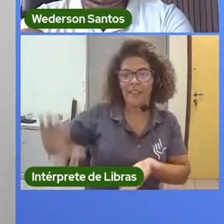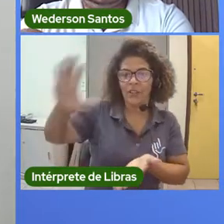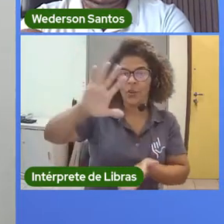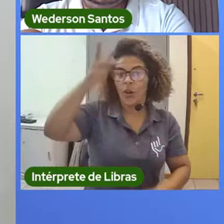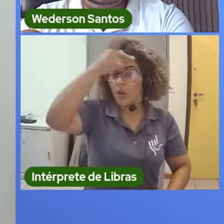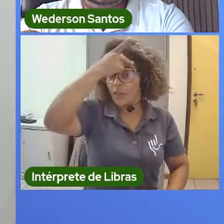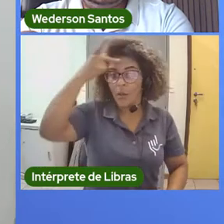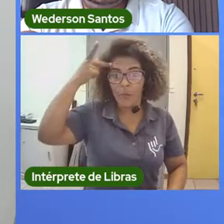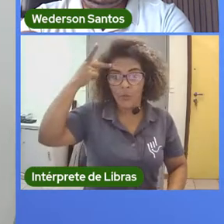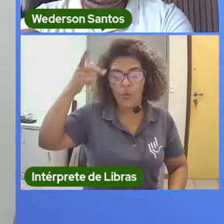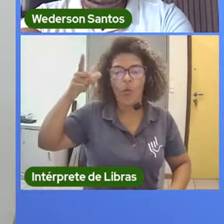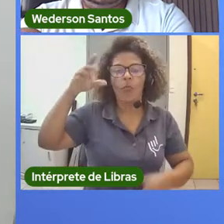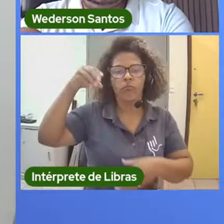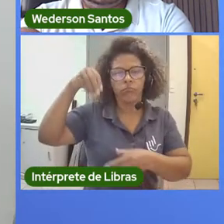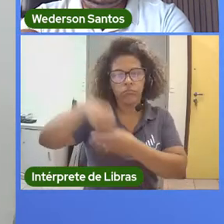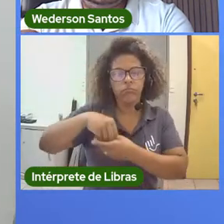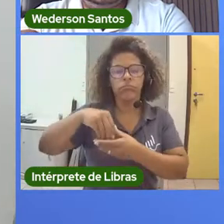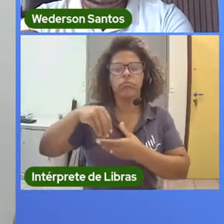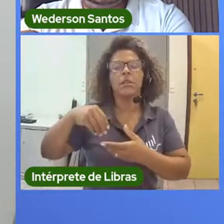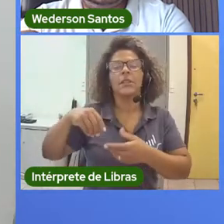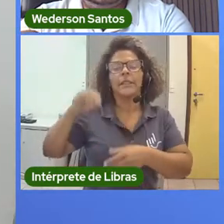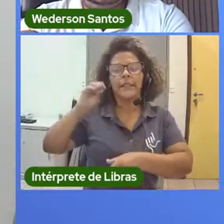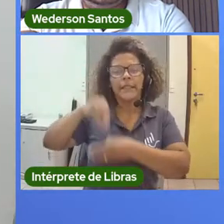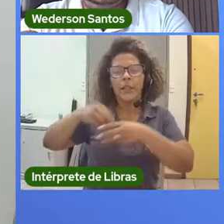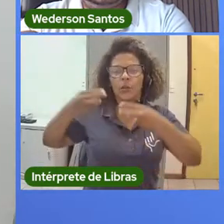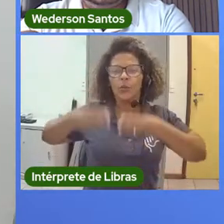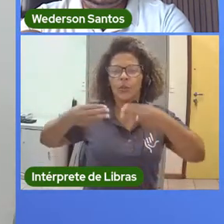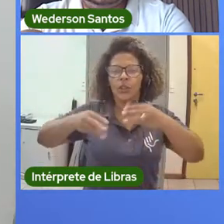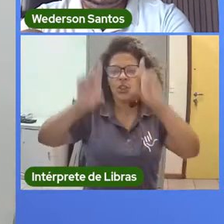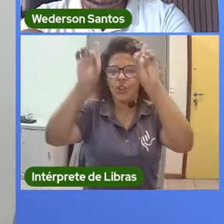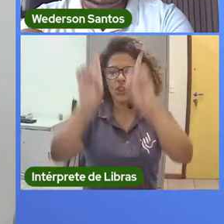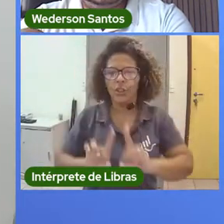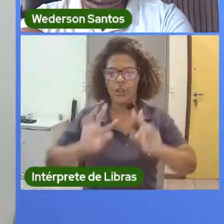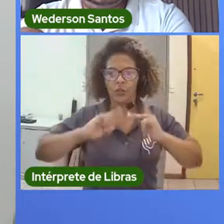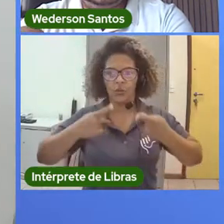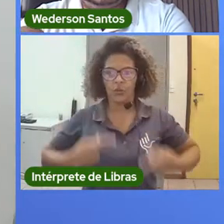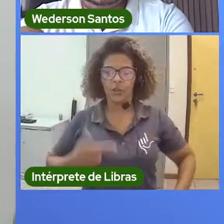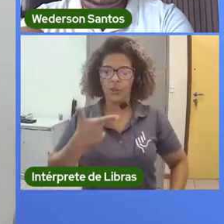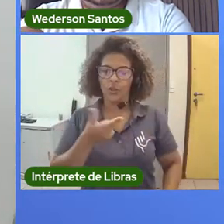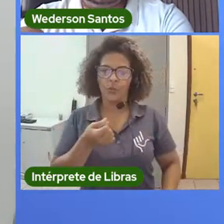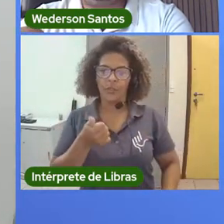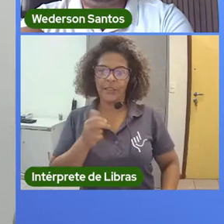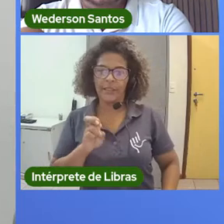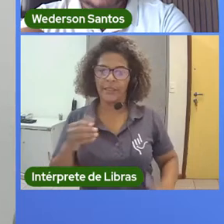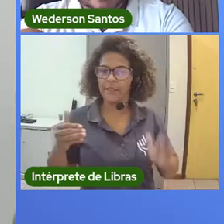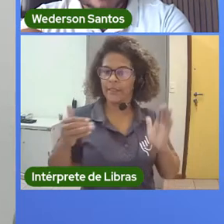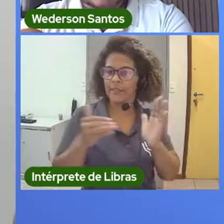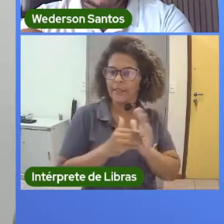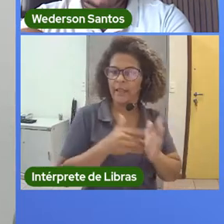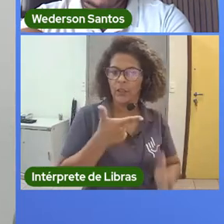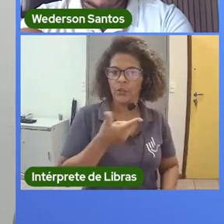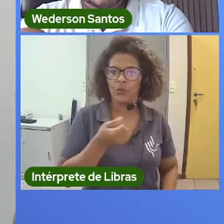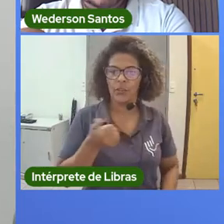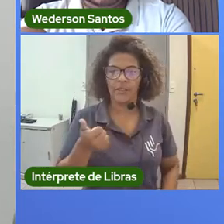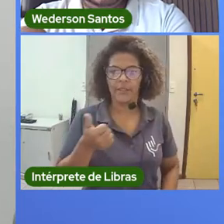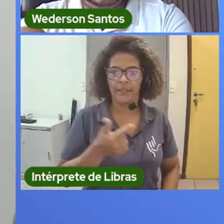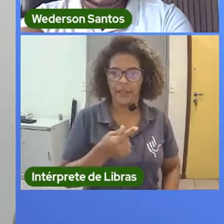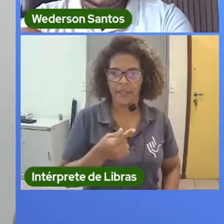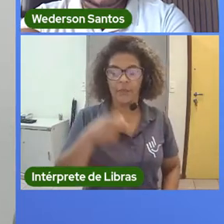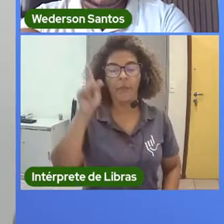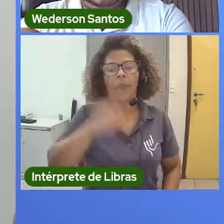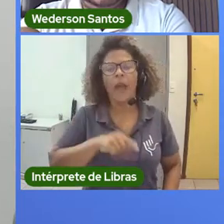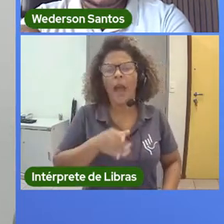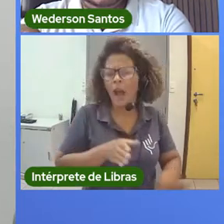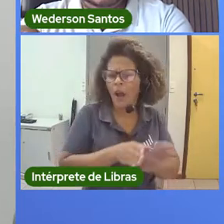com Deficiência, no Ministério dos Direitos Humanos, de 2015 a 2017. É consultor do Banco Mundial para temas